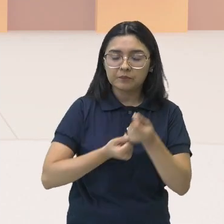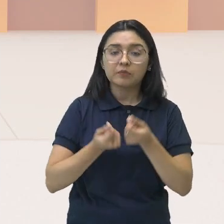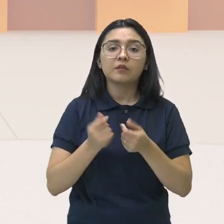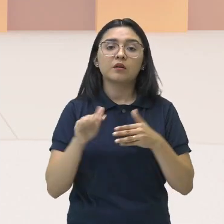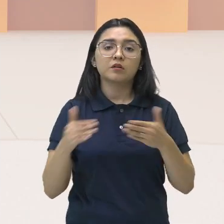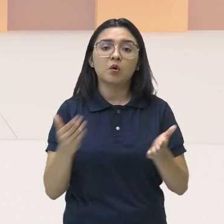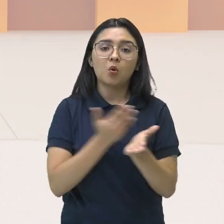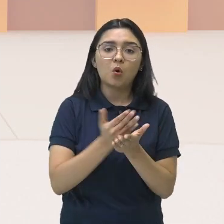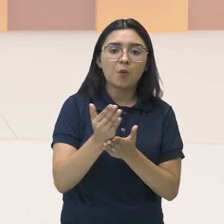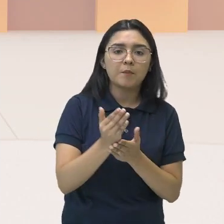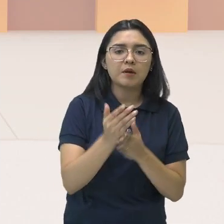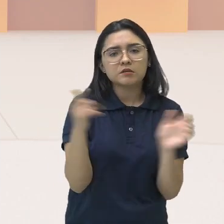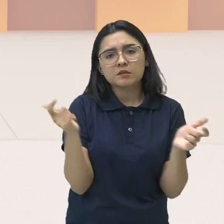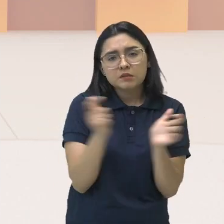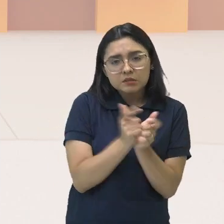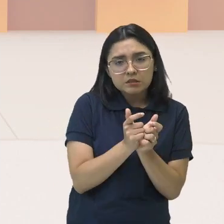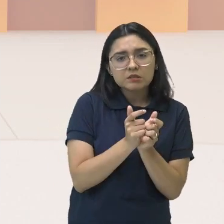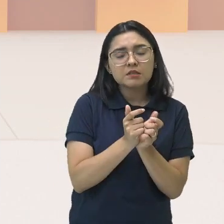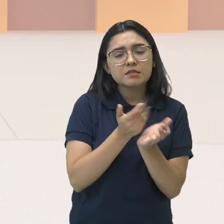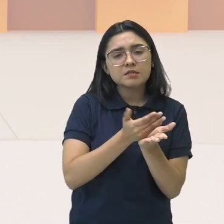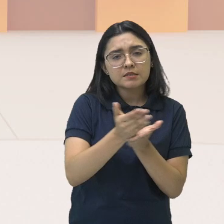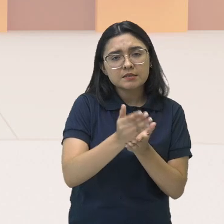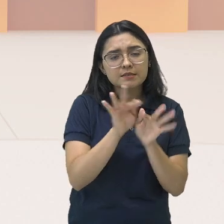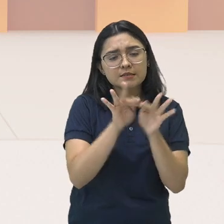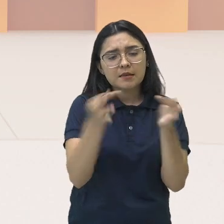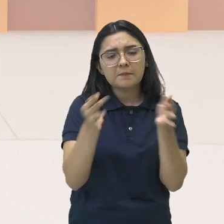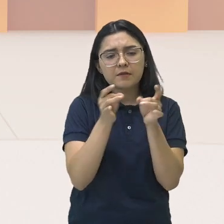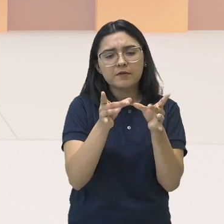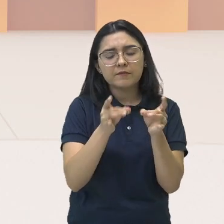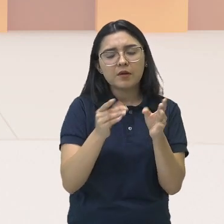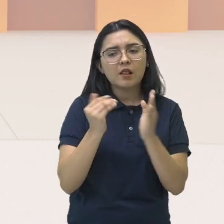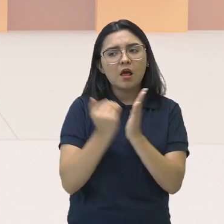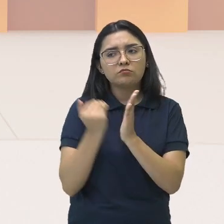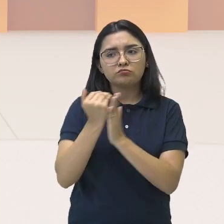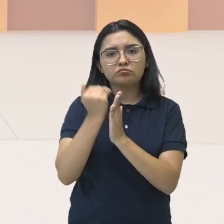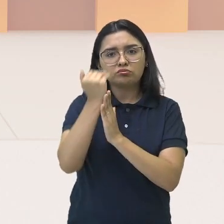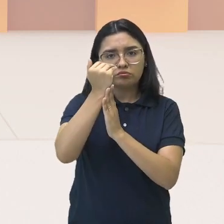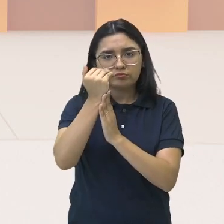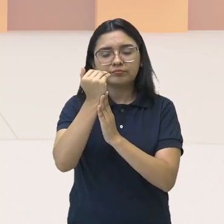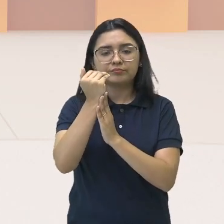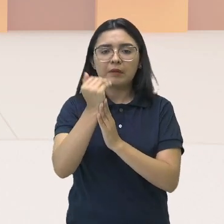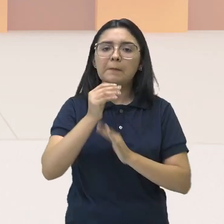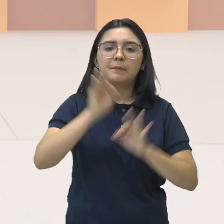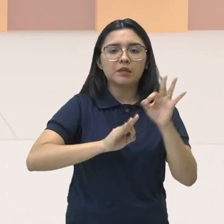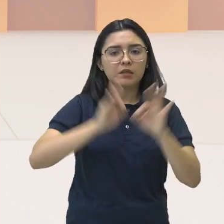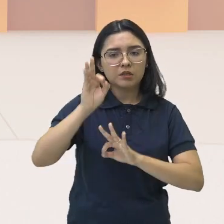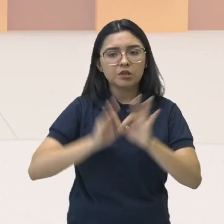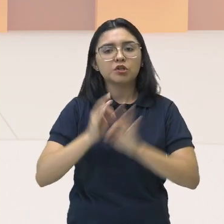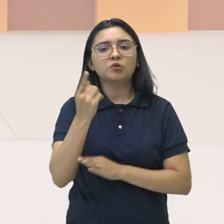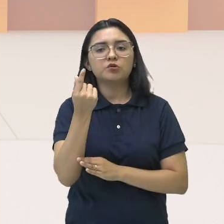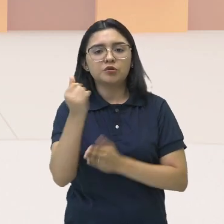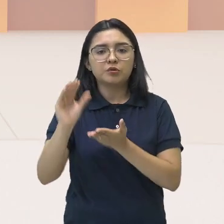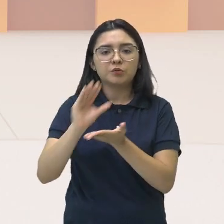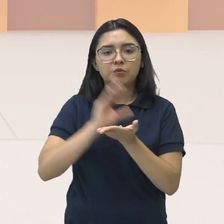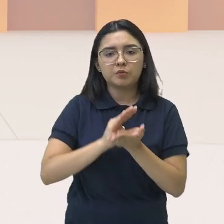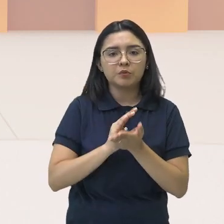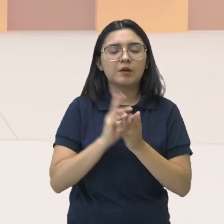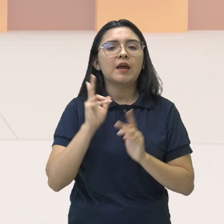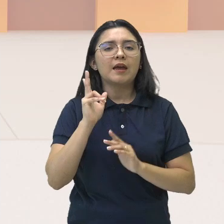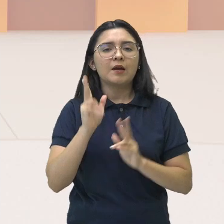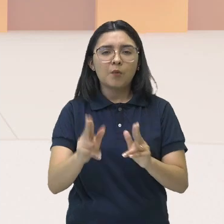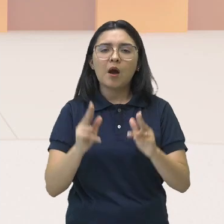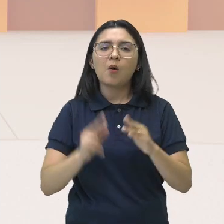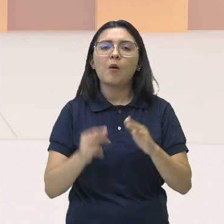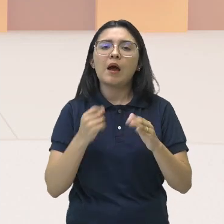costumam começar pequenas vendas, e aí sim vão expandindo, né? Planejar os custos é como montar os alicerces da sua